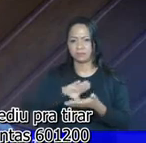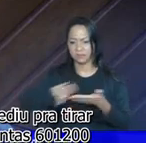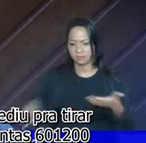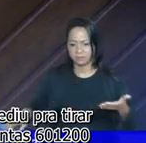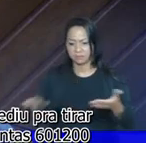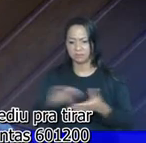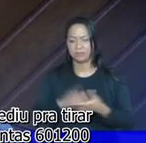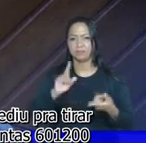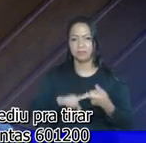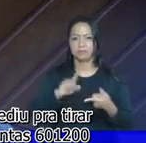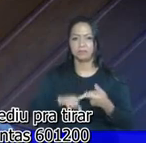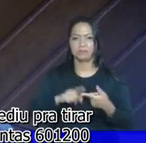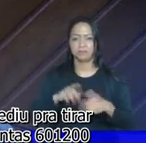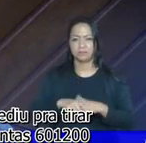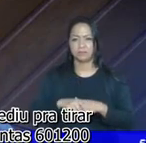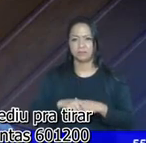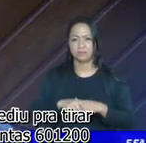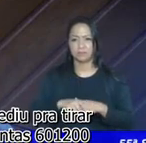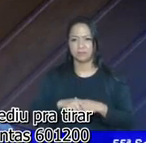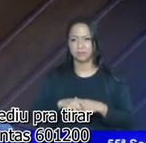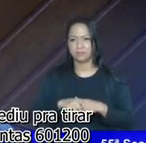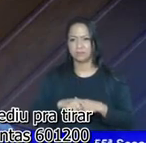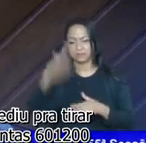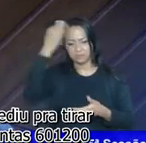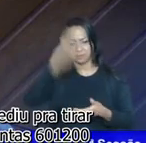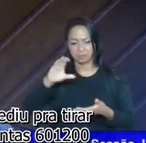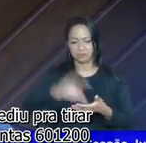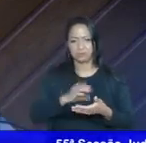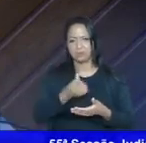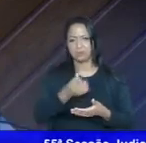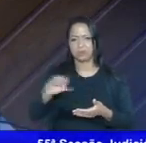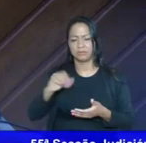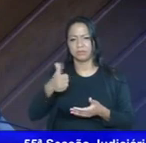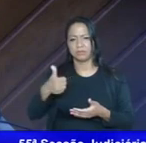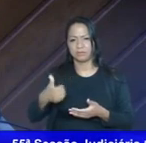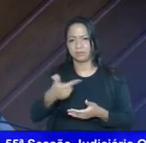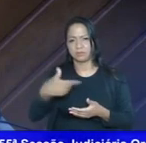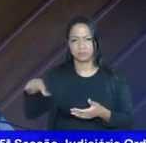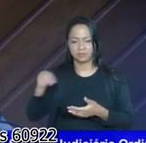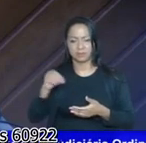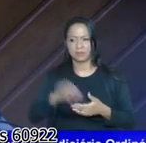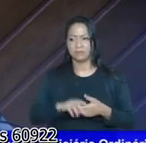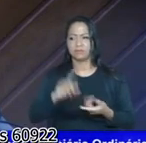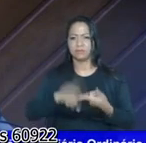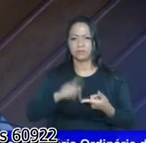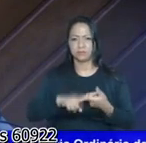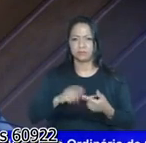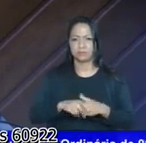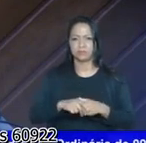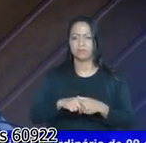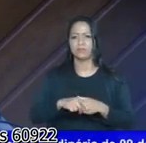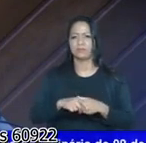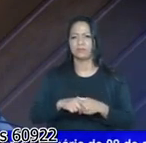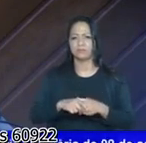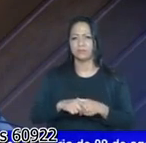tirar de pauta também embargo de declaração na prestação de contas 601.200, também o embargo de declaração